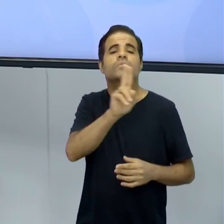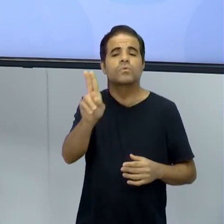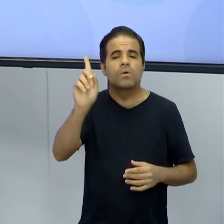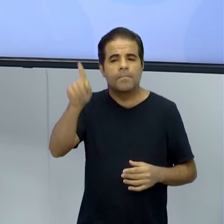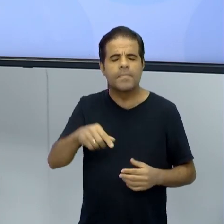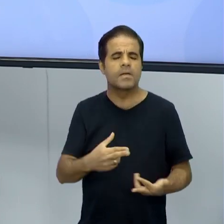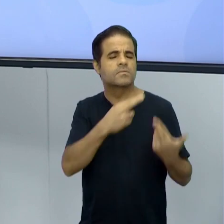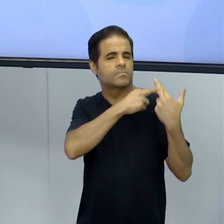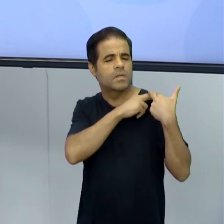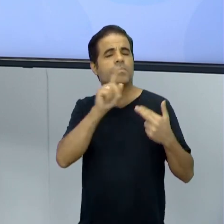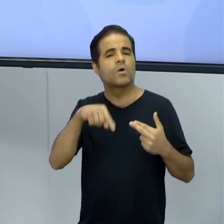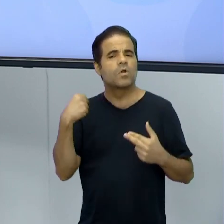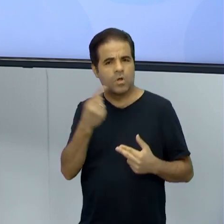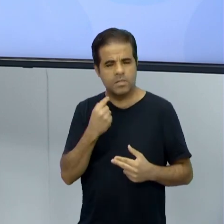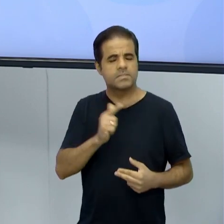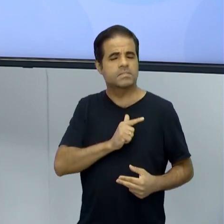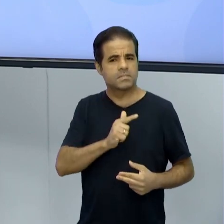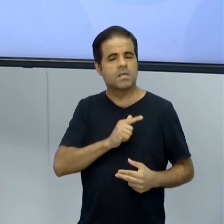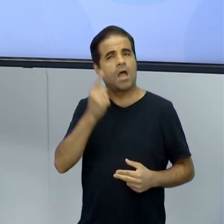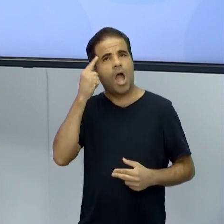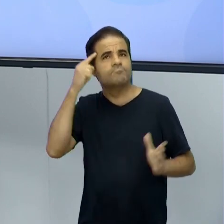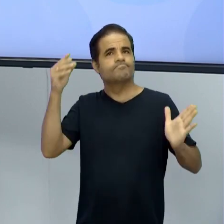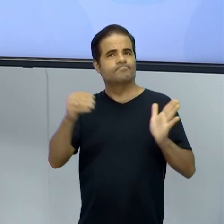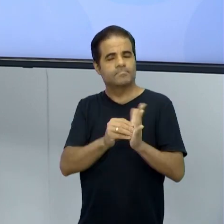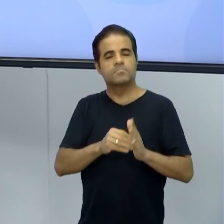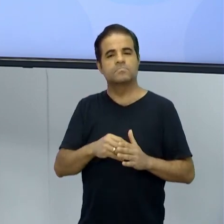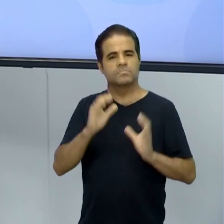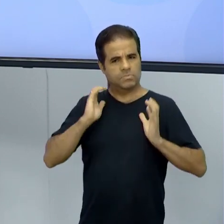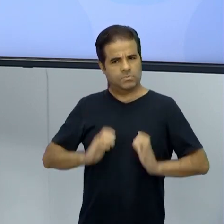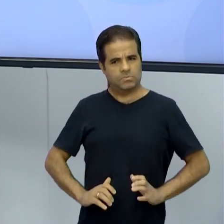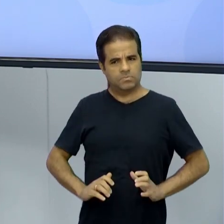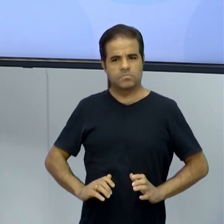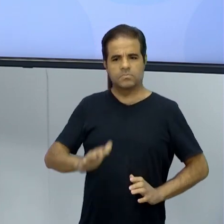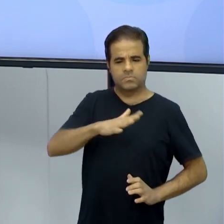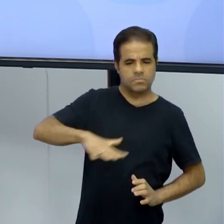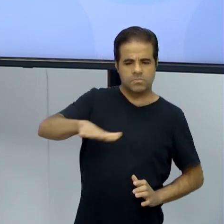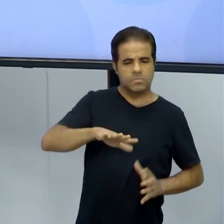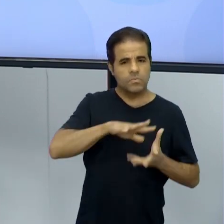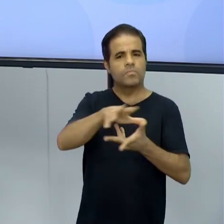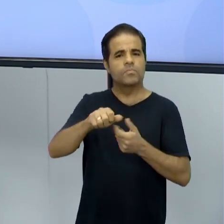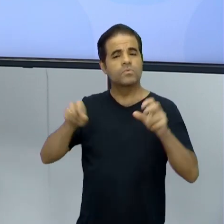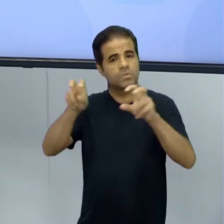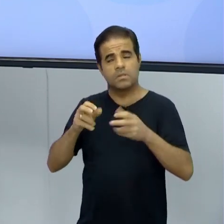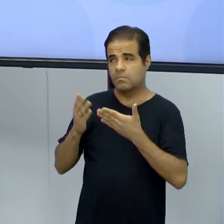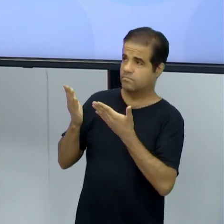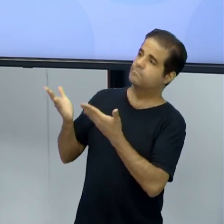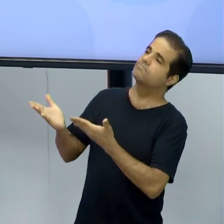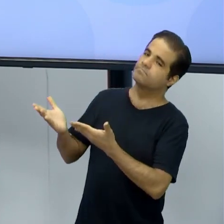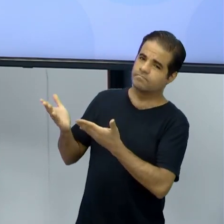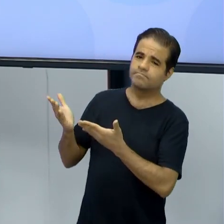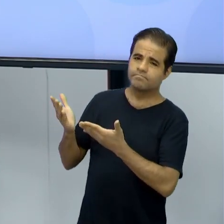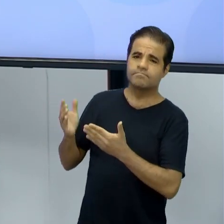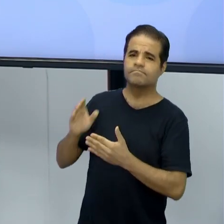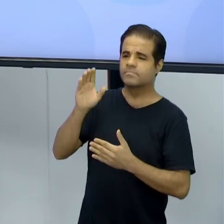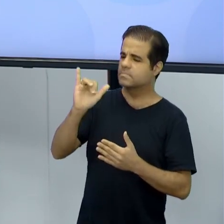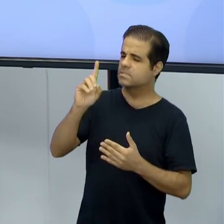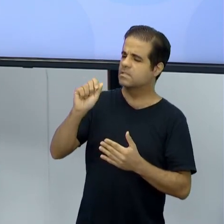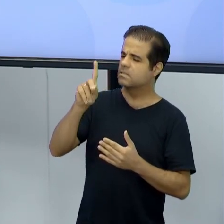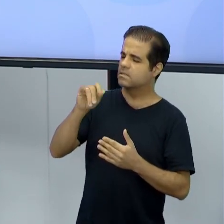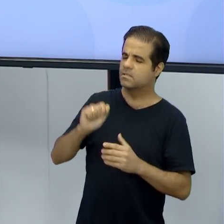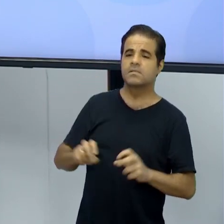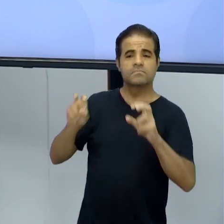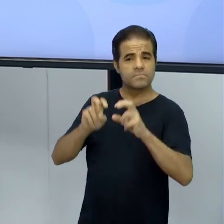essa responsabilidade que nós temos quando a gente se comporta no mundo digital, chama-se isso aqui, ó, cidadania